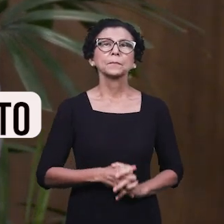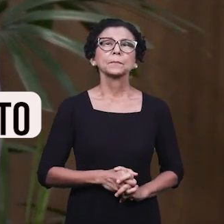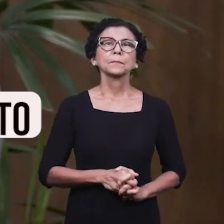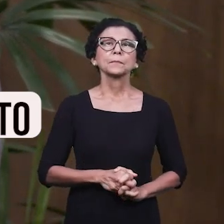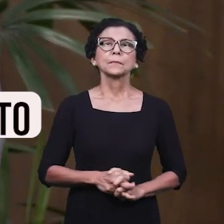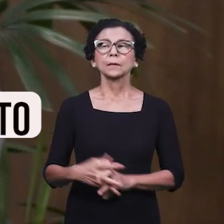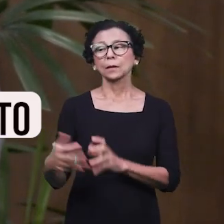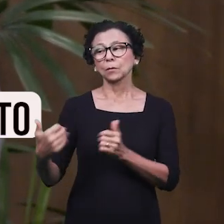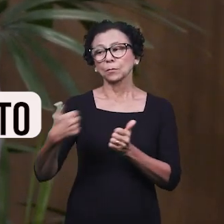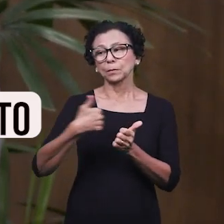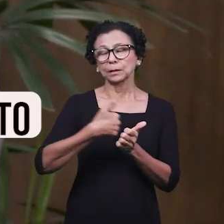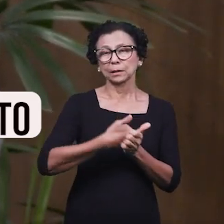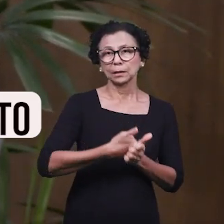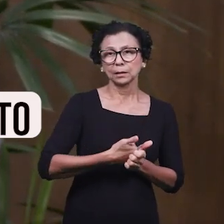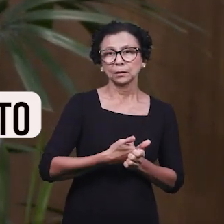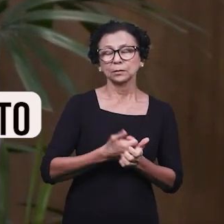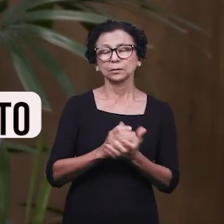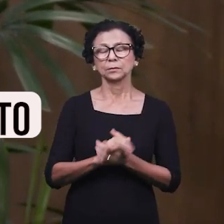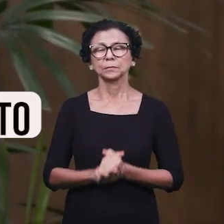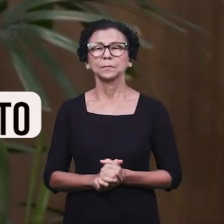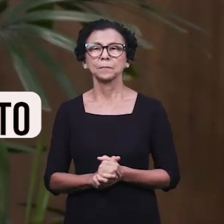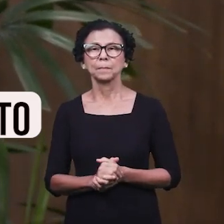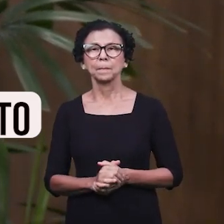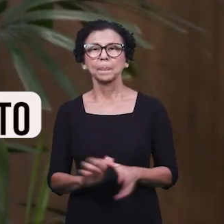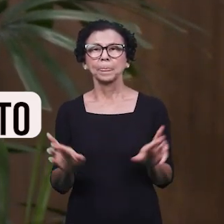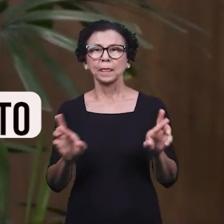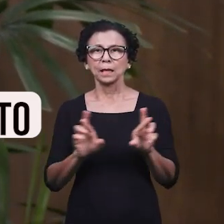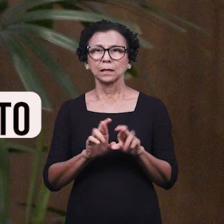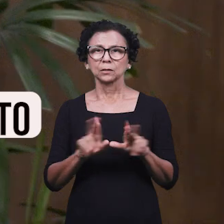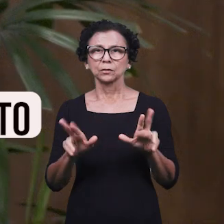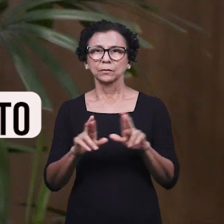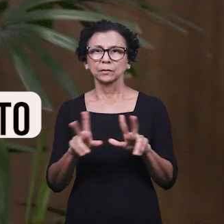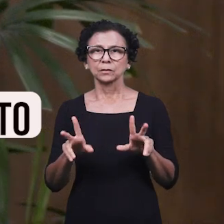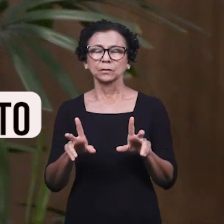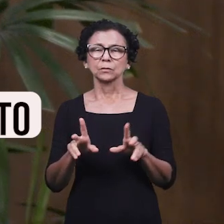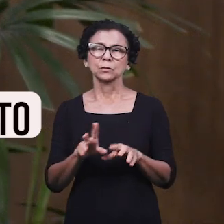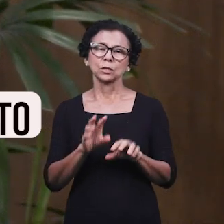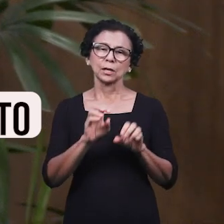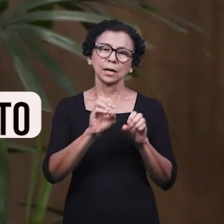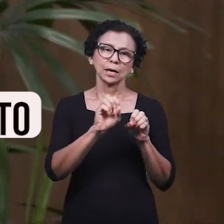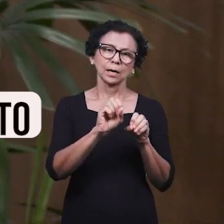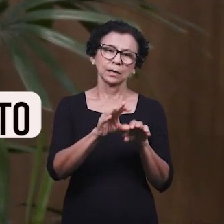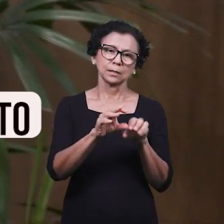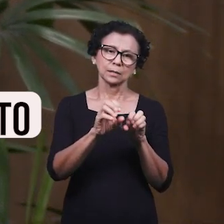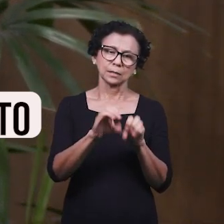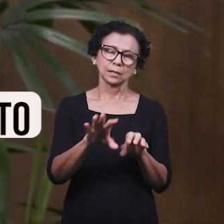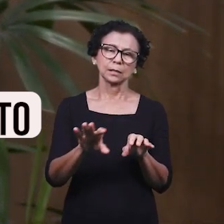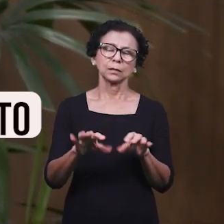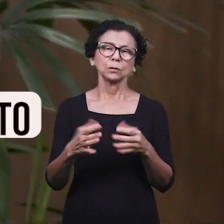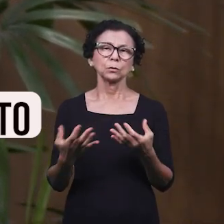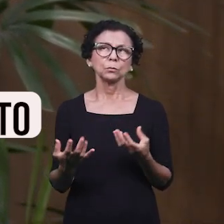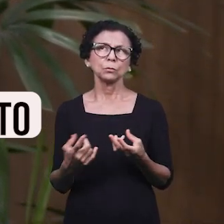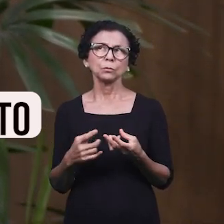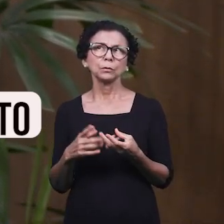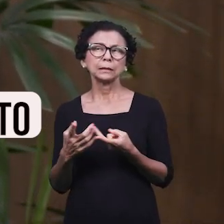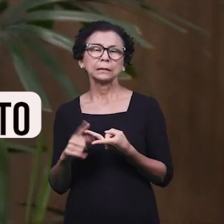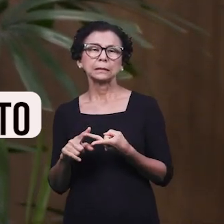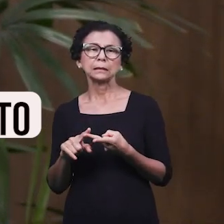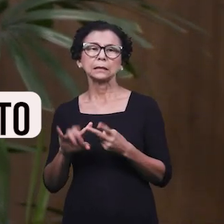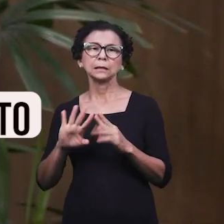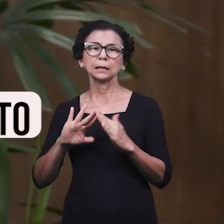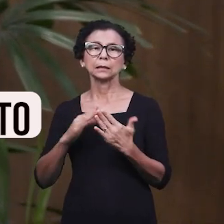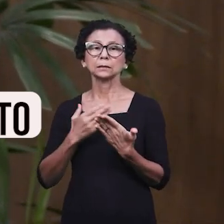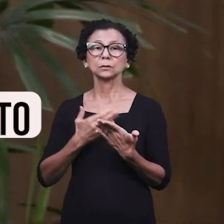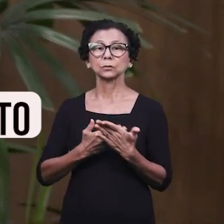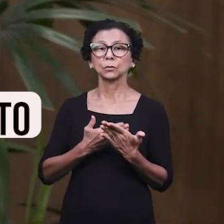sobre a diferença, né, de educação e escolarização, né? É isso aí. Então, como que a educação ela é muito